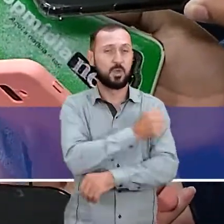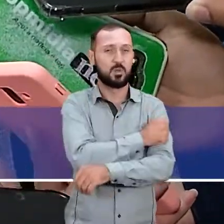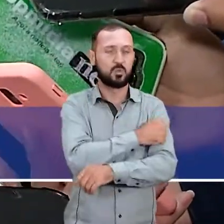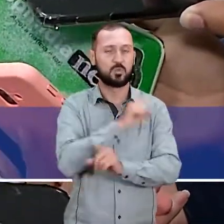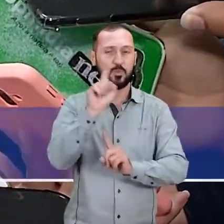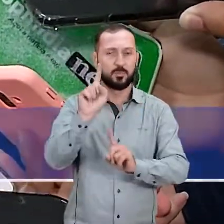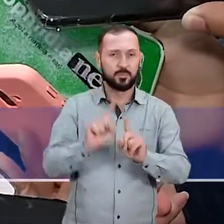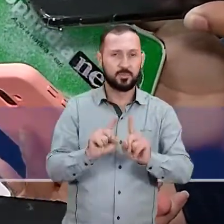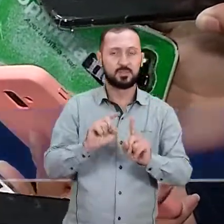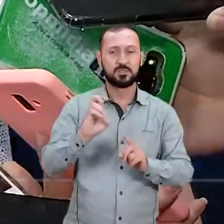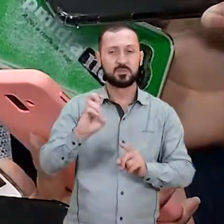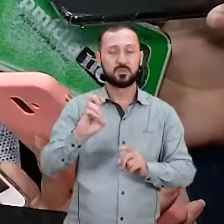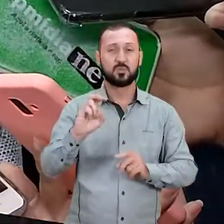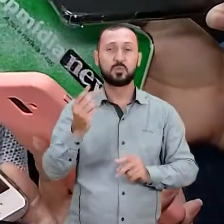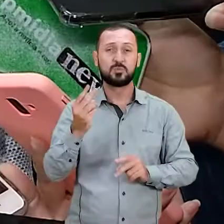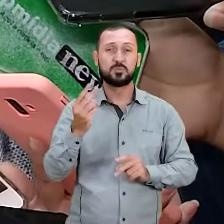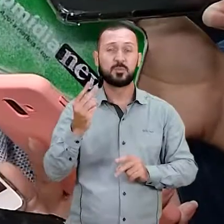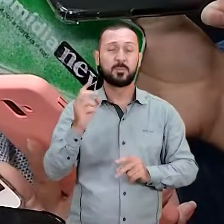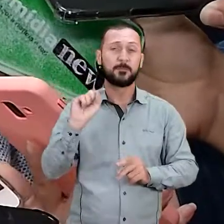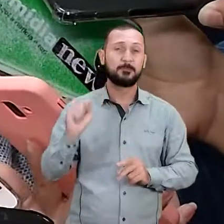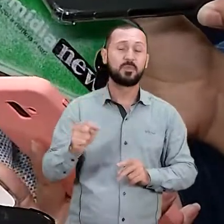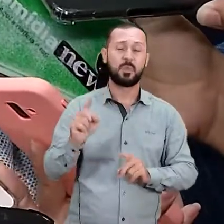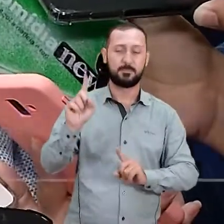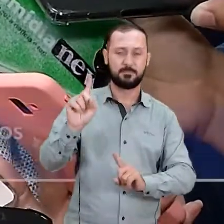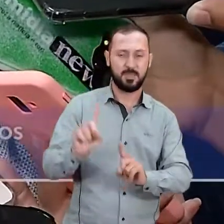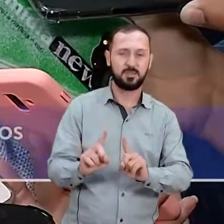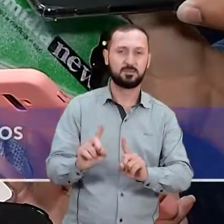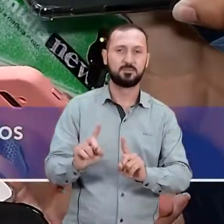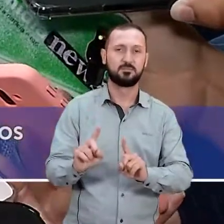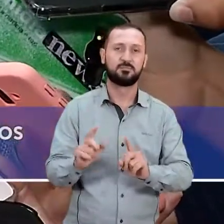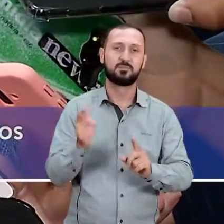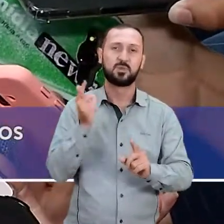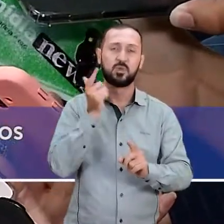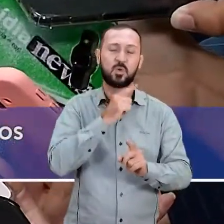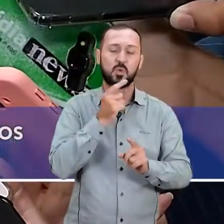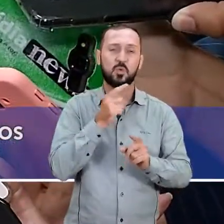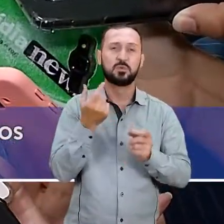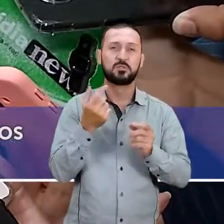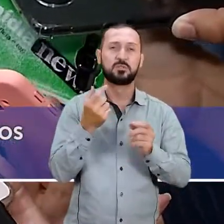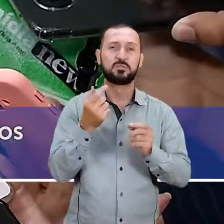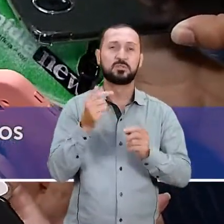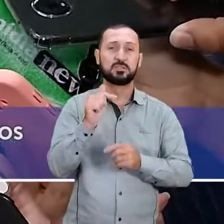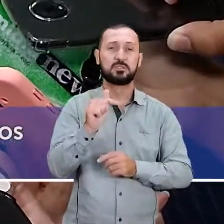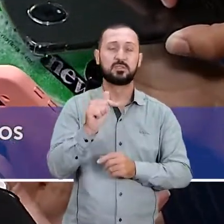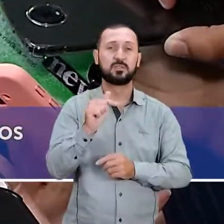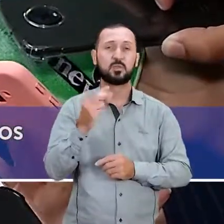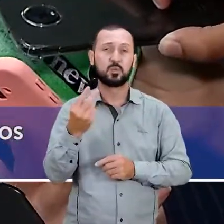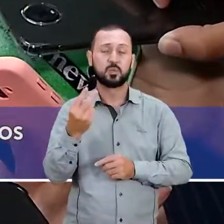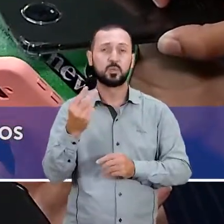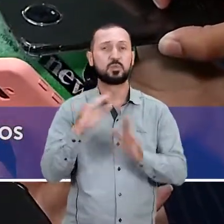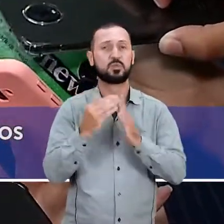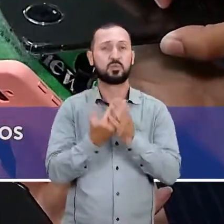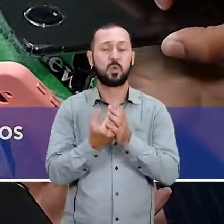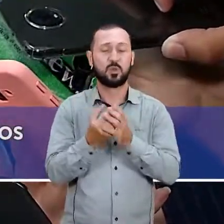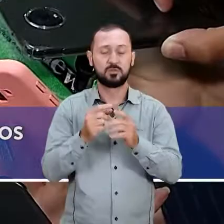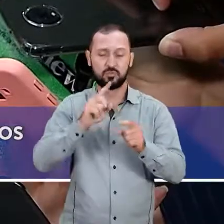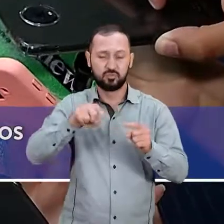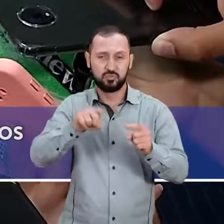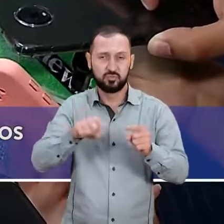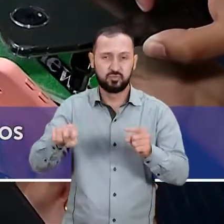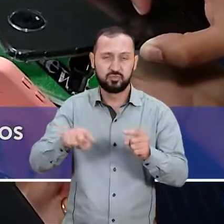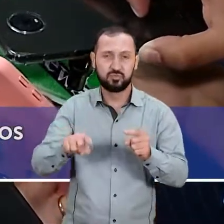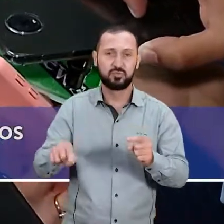pegar 2010, são 52 mil alunos a menos. Daria para desfazer de 72 escolas, se fosse o caso,